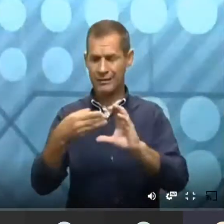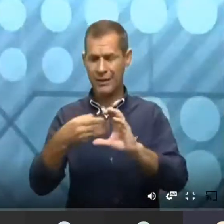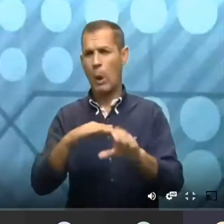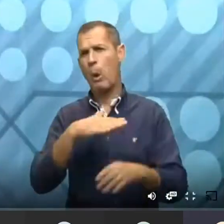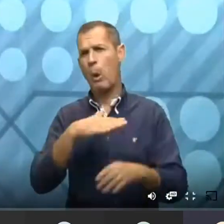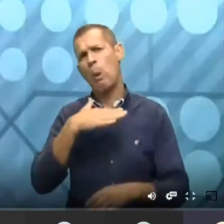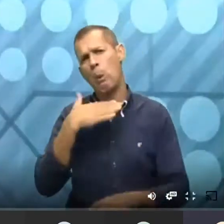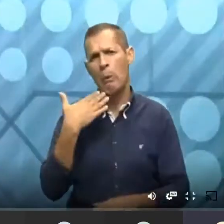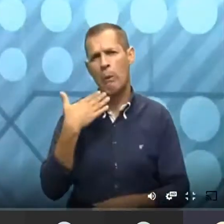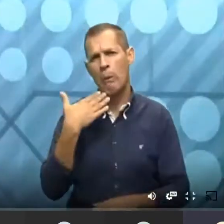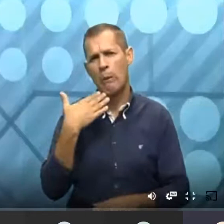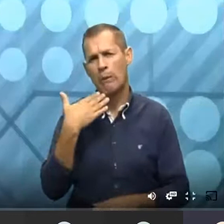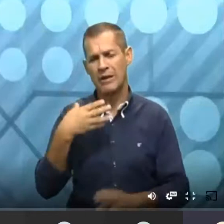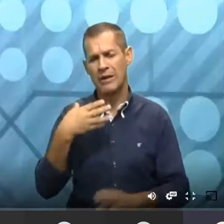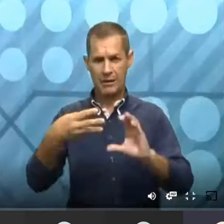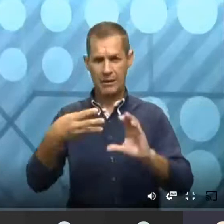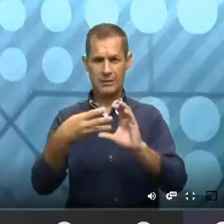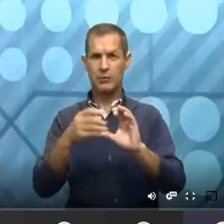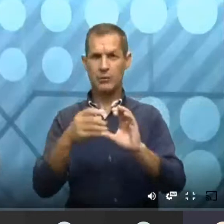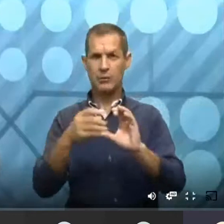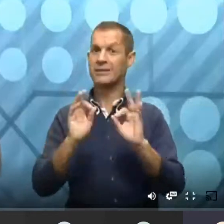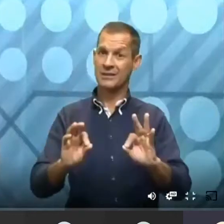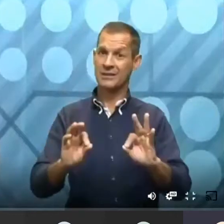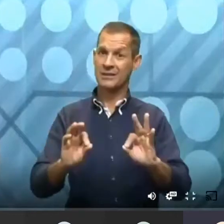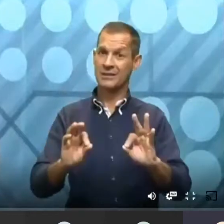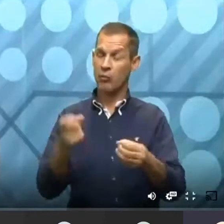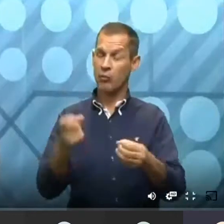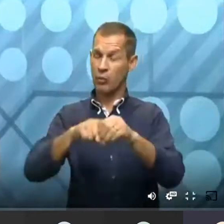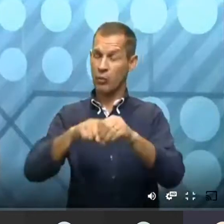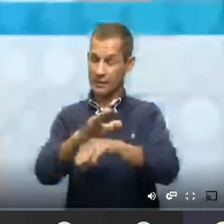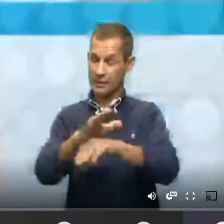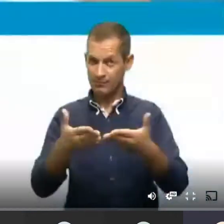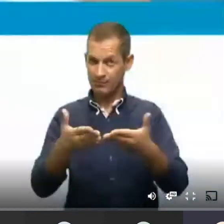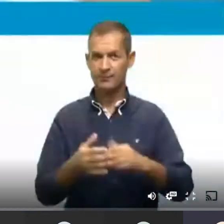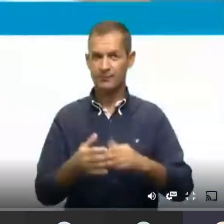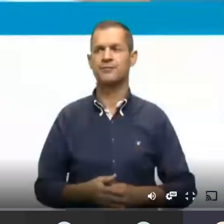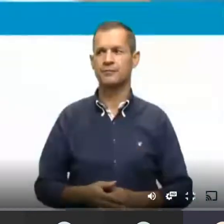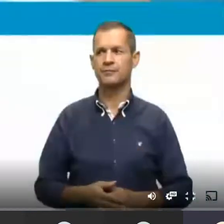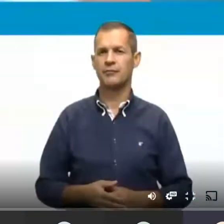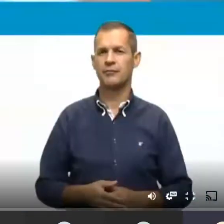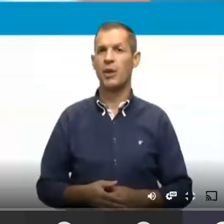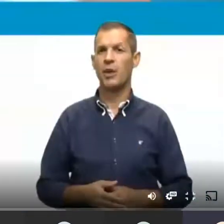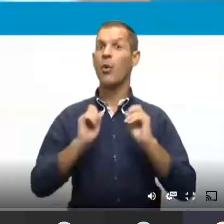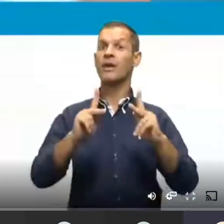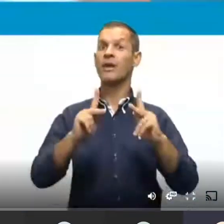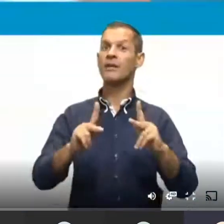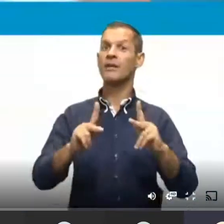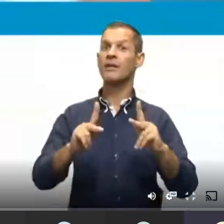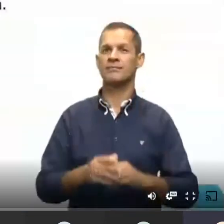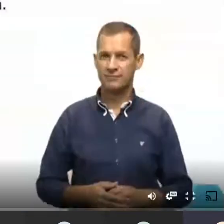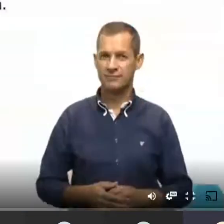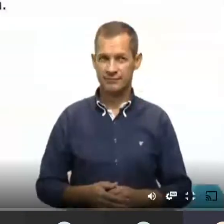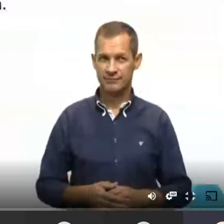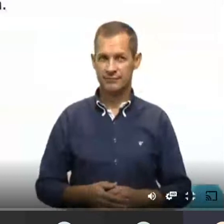elas não entrem em um processo de morte celular, certo? Vamos voltar para o slide? Ok.